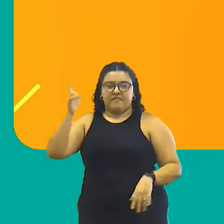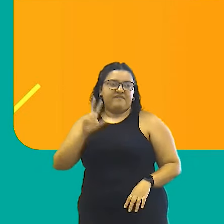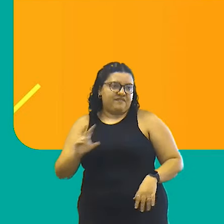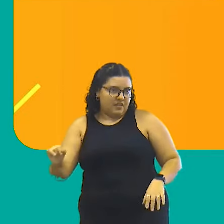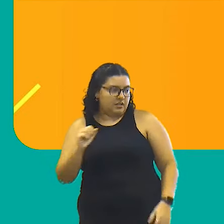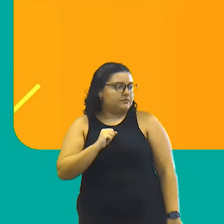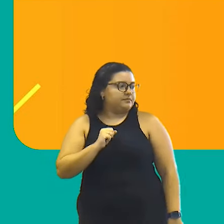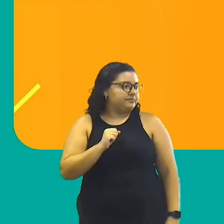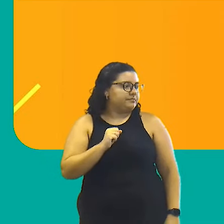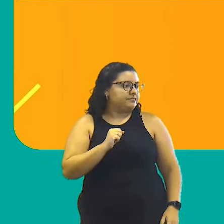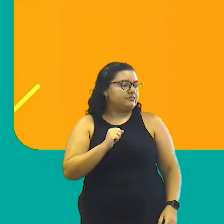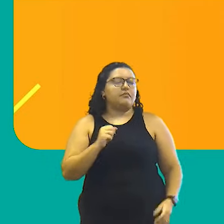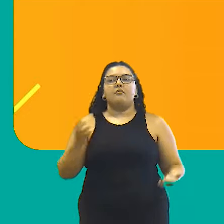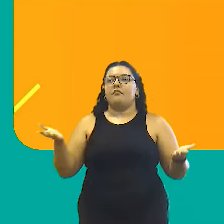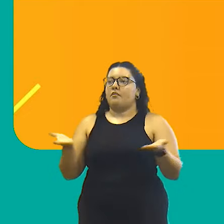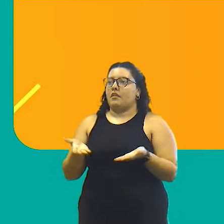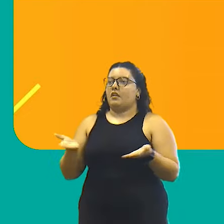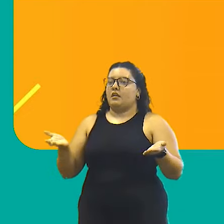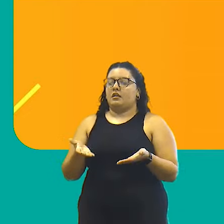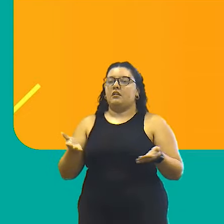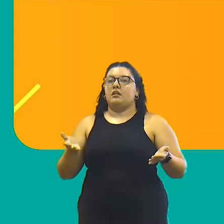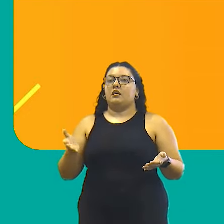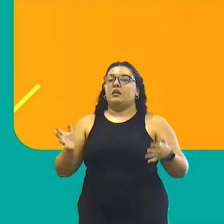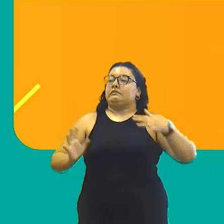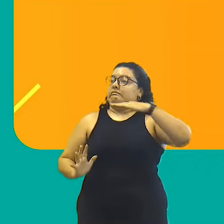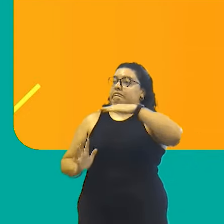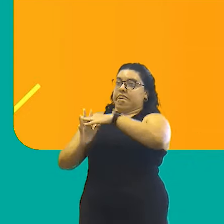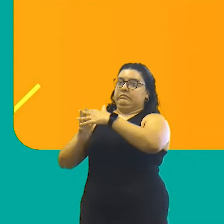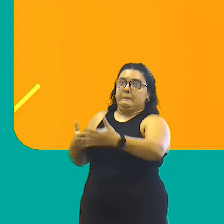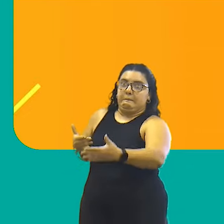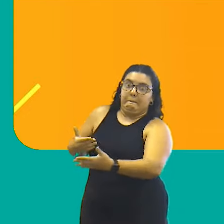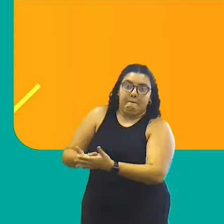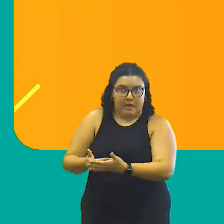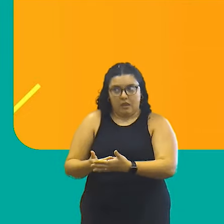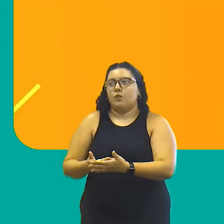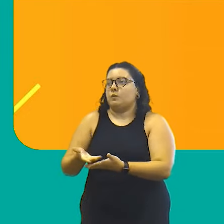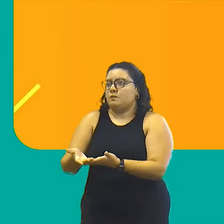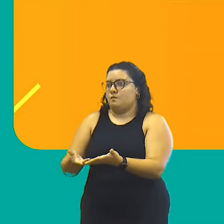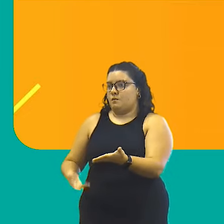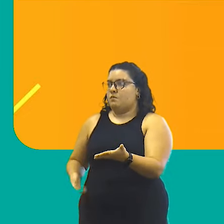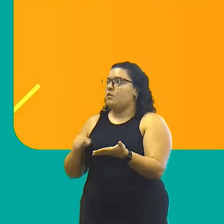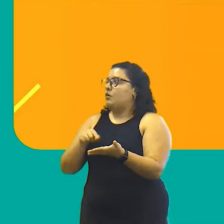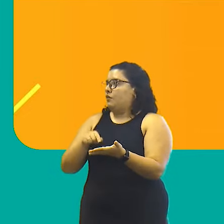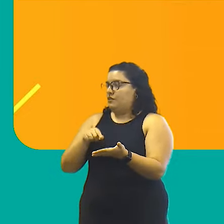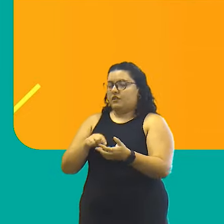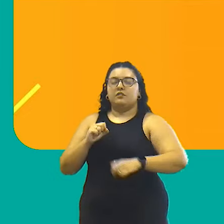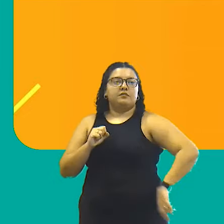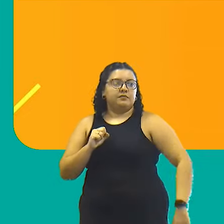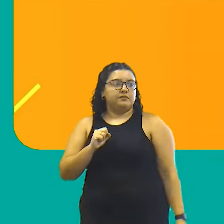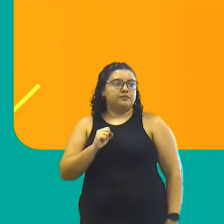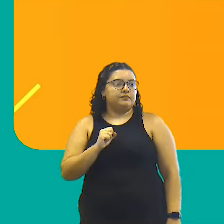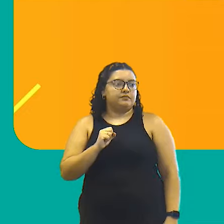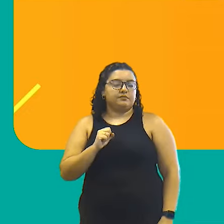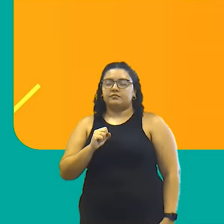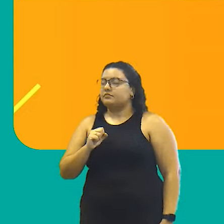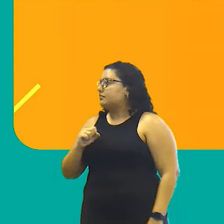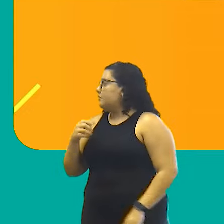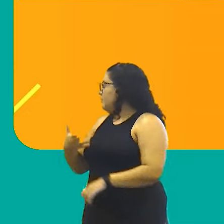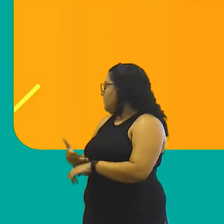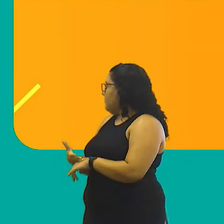Nós estamos aqui no bico, na véspera quase das nossas provas. E a